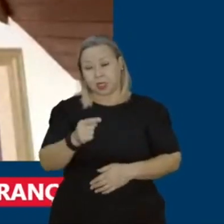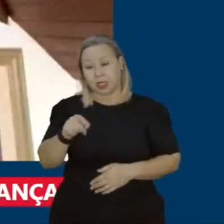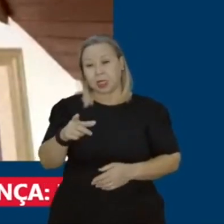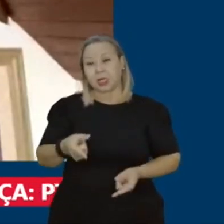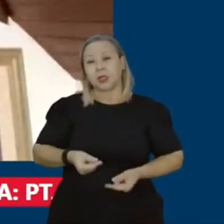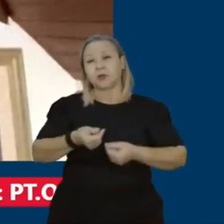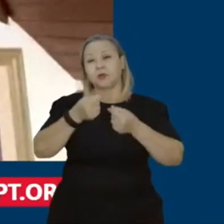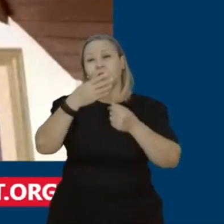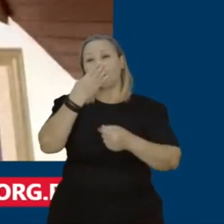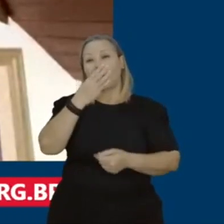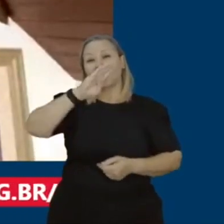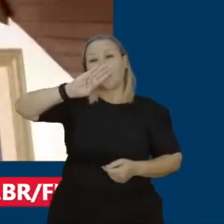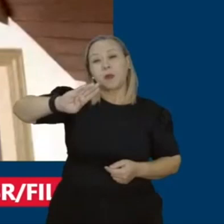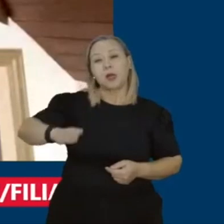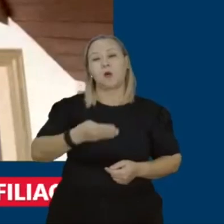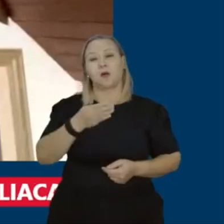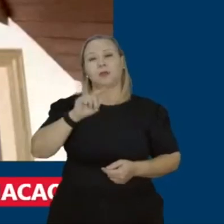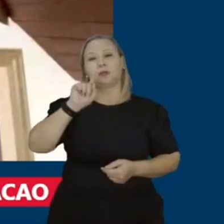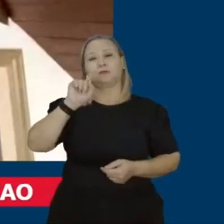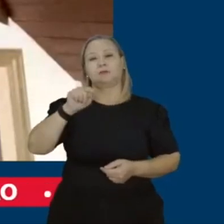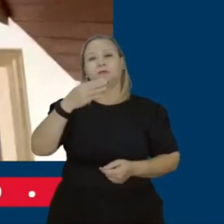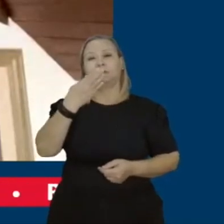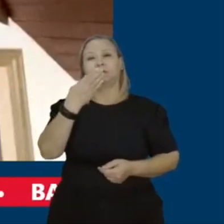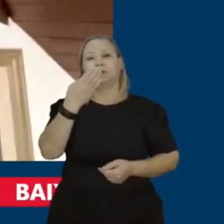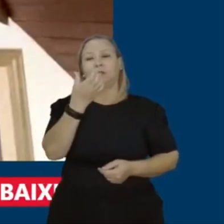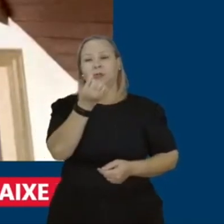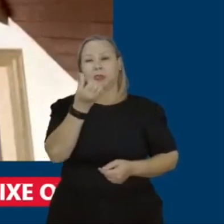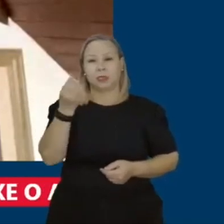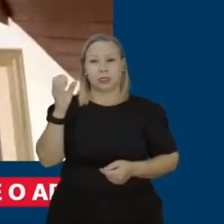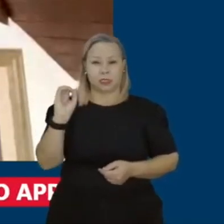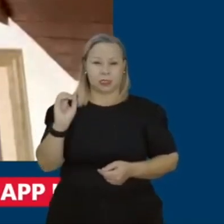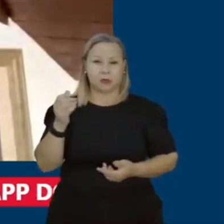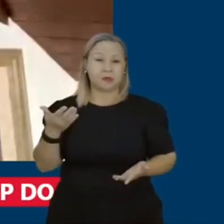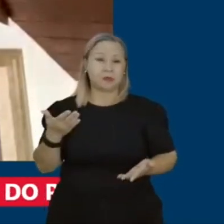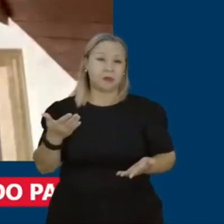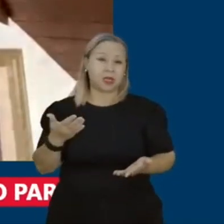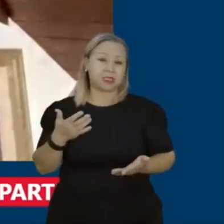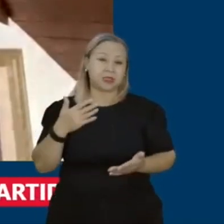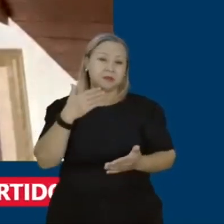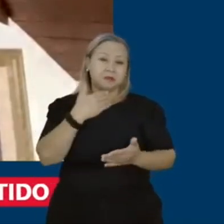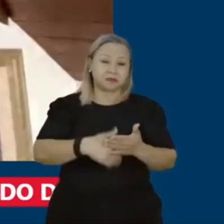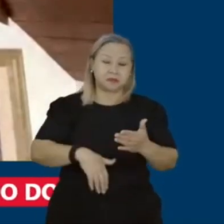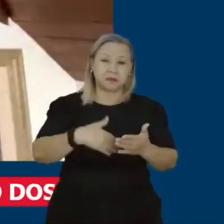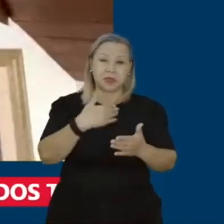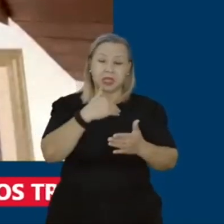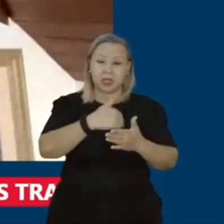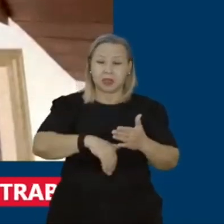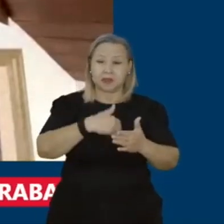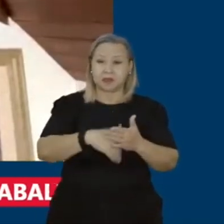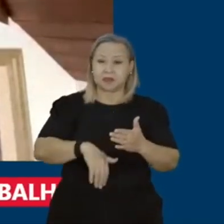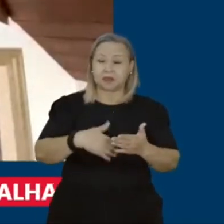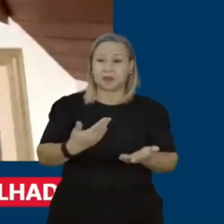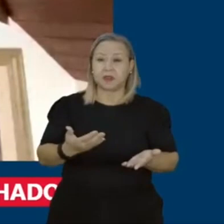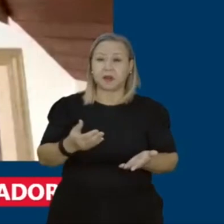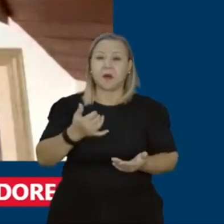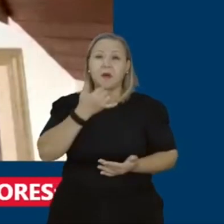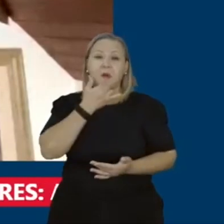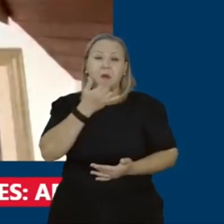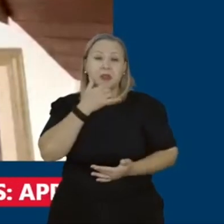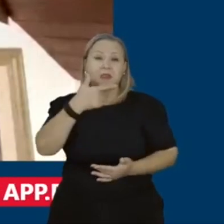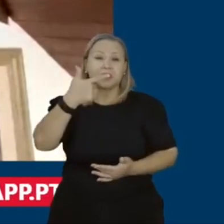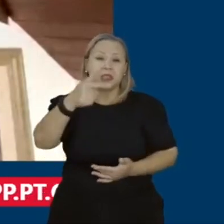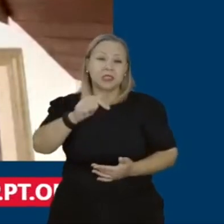custaria 4 bilhões e 600. Mas nós estamos dando de exoneração fiscal, de isenção, 17 bilhões para as